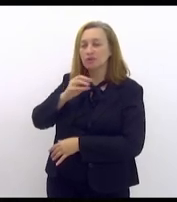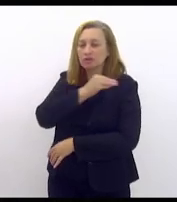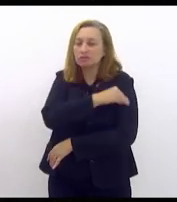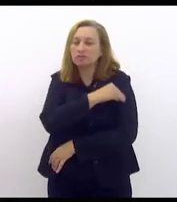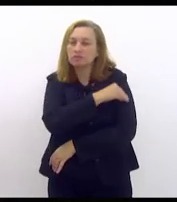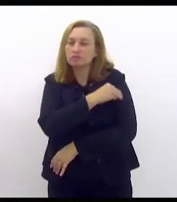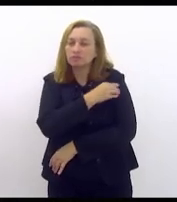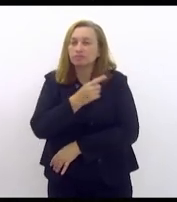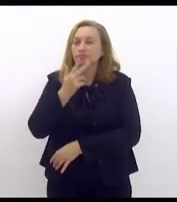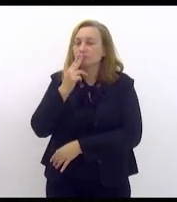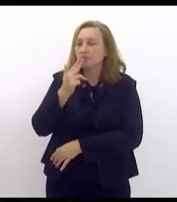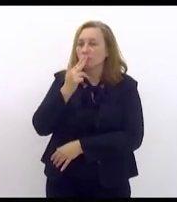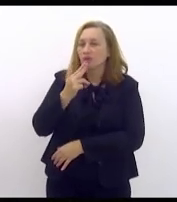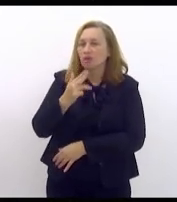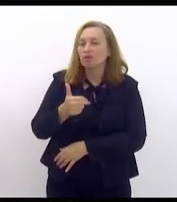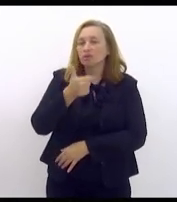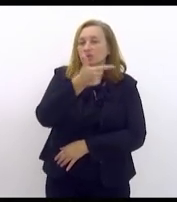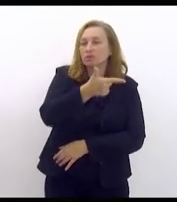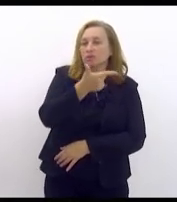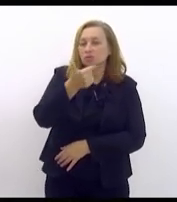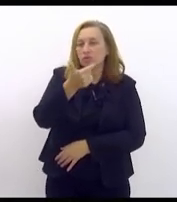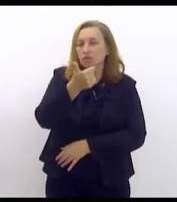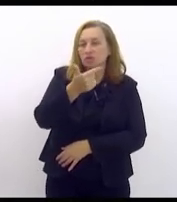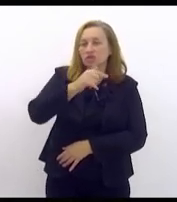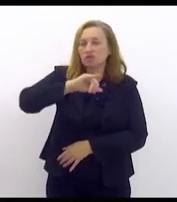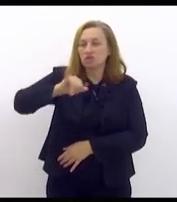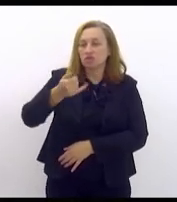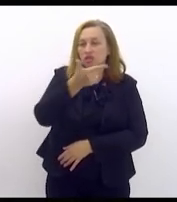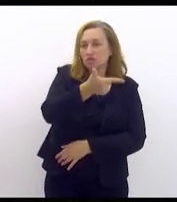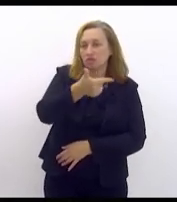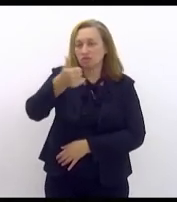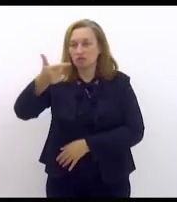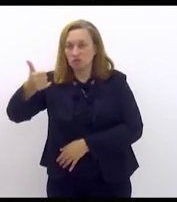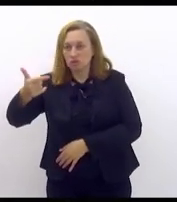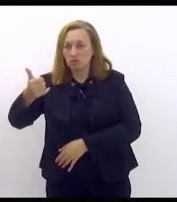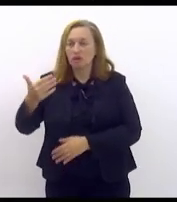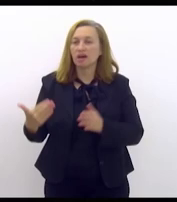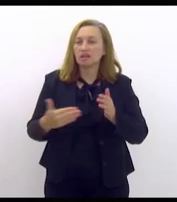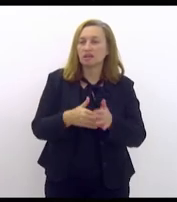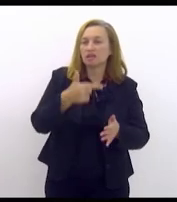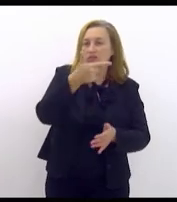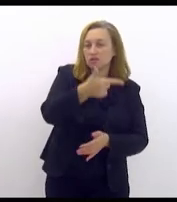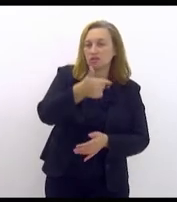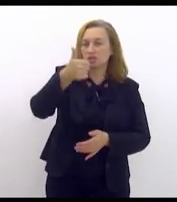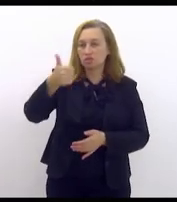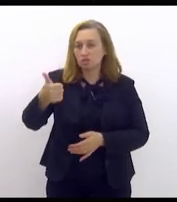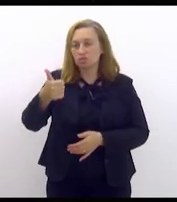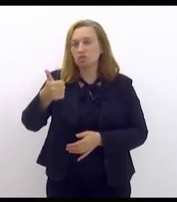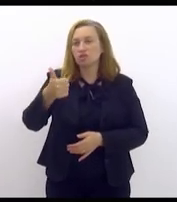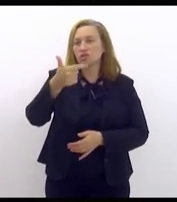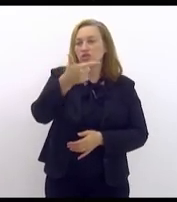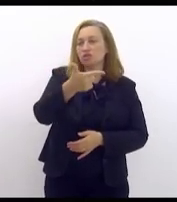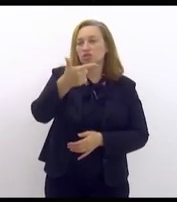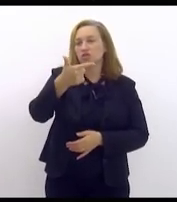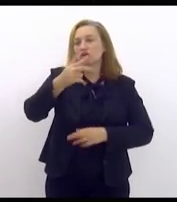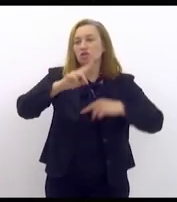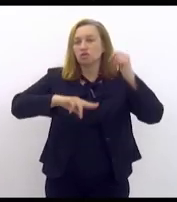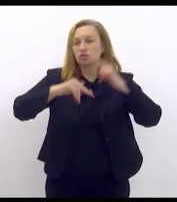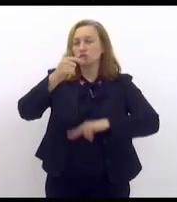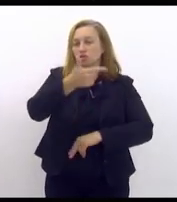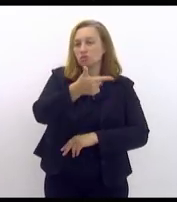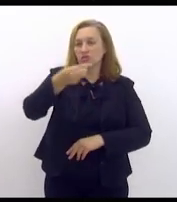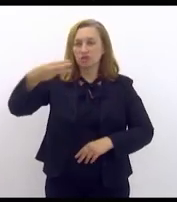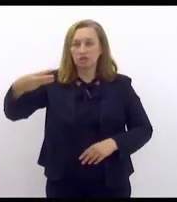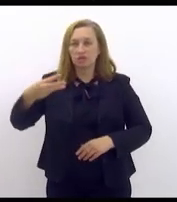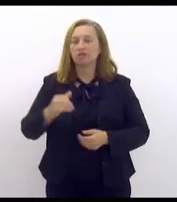no período de 12 de janeiro de 2021 a 21 de julho de 2023, e valor total de